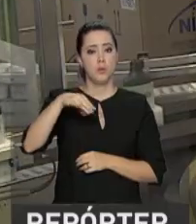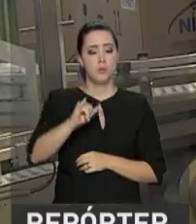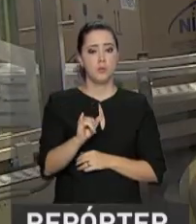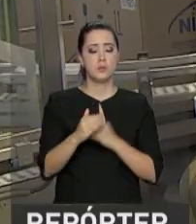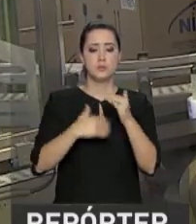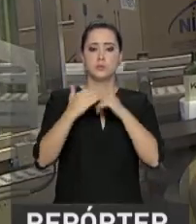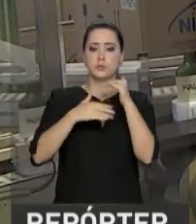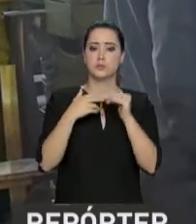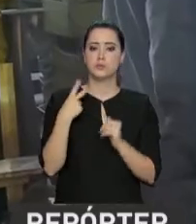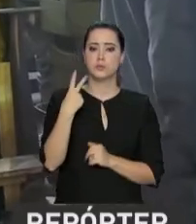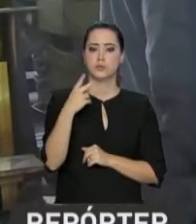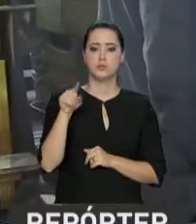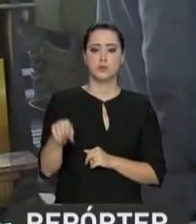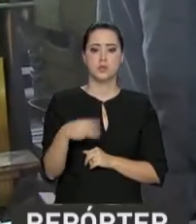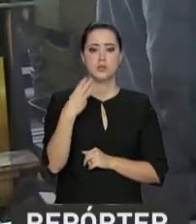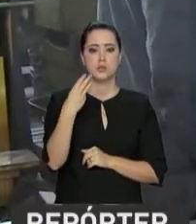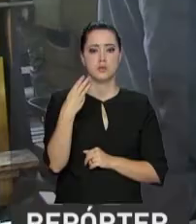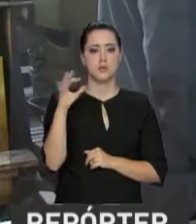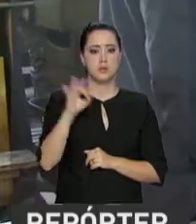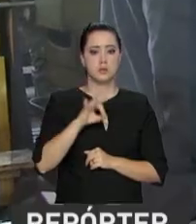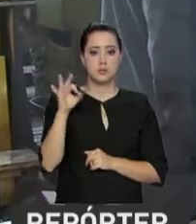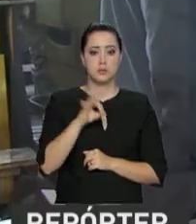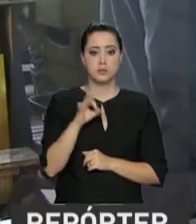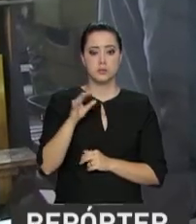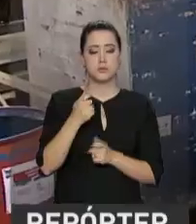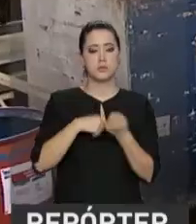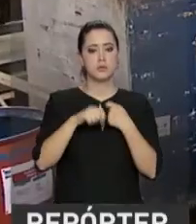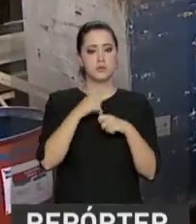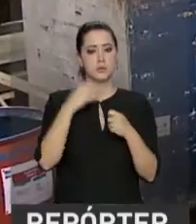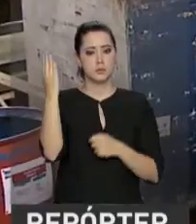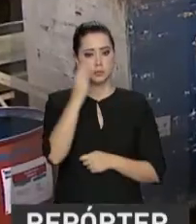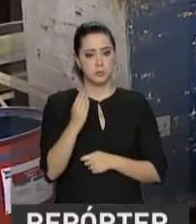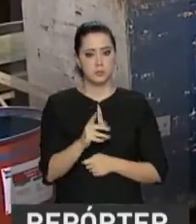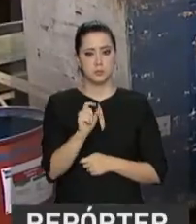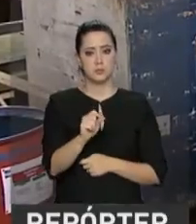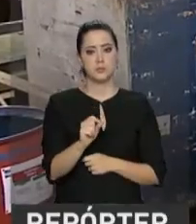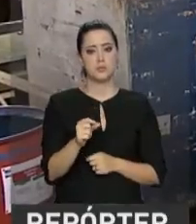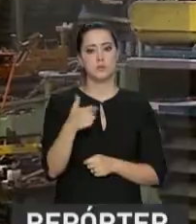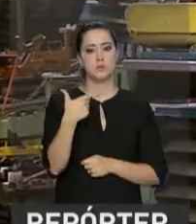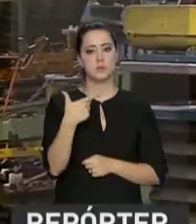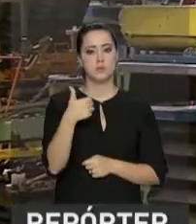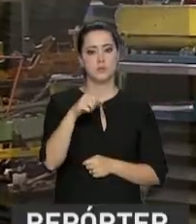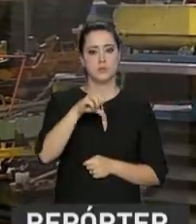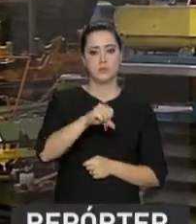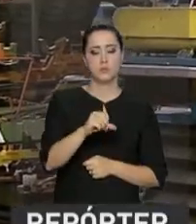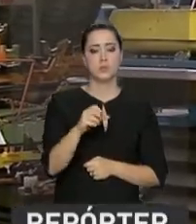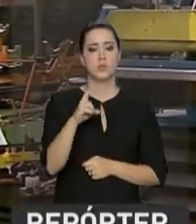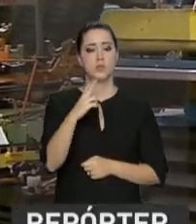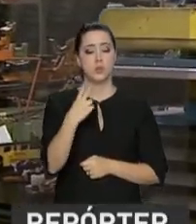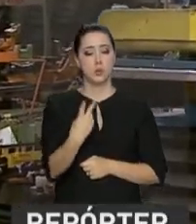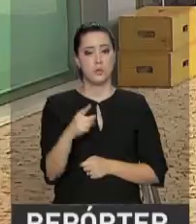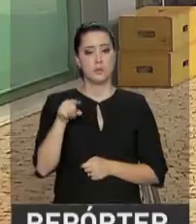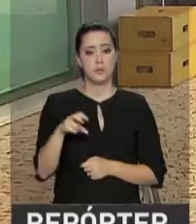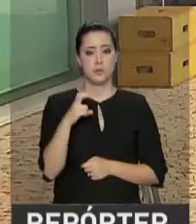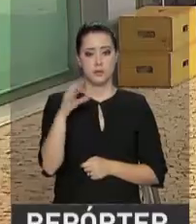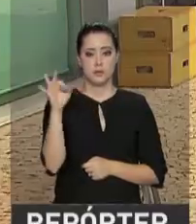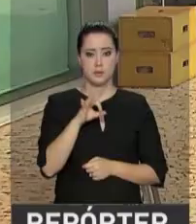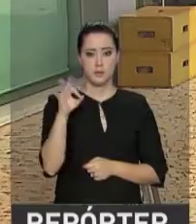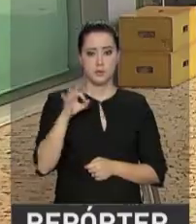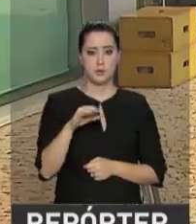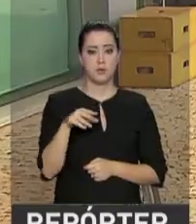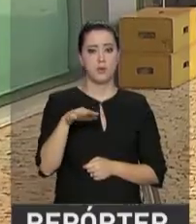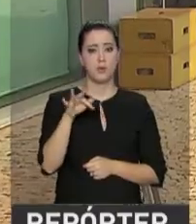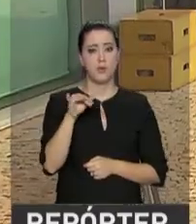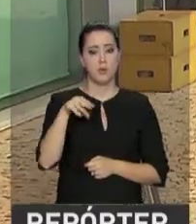uma elevação de 2,3 por cento da economia brasileira e para 2019 de 26 por cento segundo o